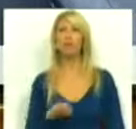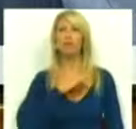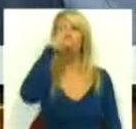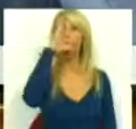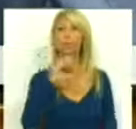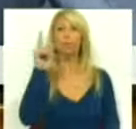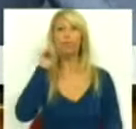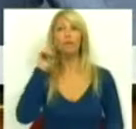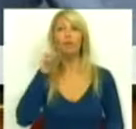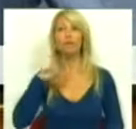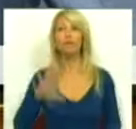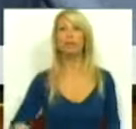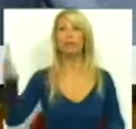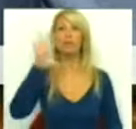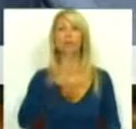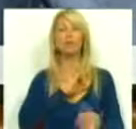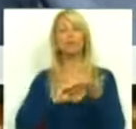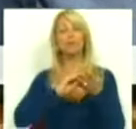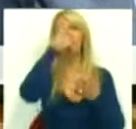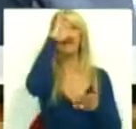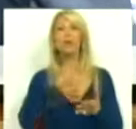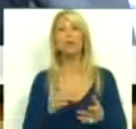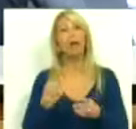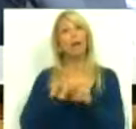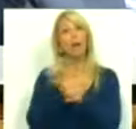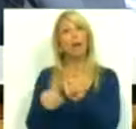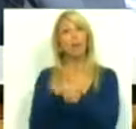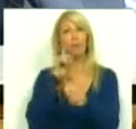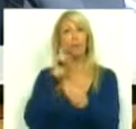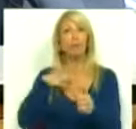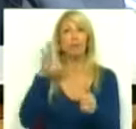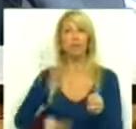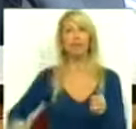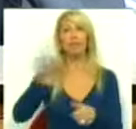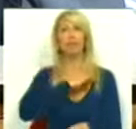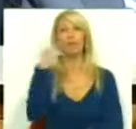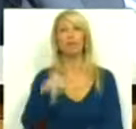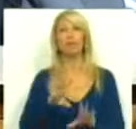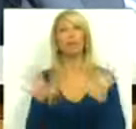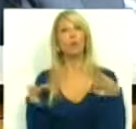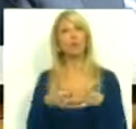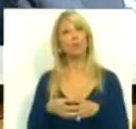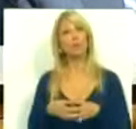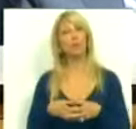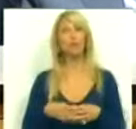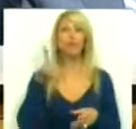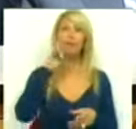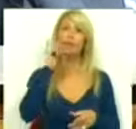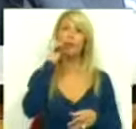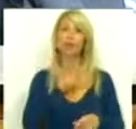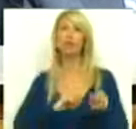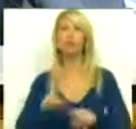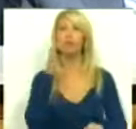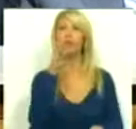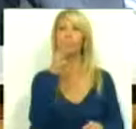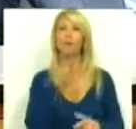Sr. Ministro da Defesa Nacional, Sr. Secretário de Estado Adjunto e da Defesa Nacional, Srs. Presidentes das duas comissões, Senhoras e Senhores